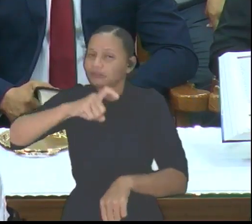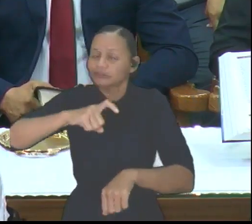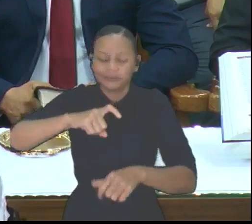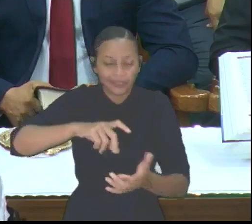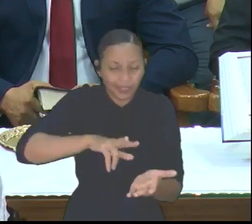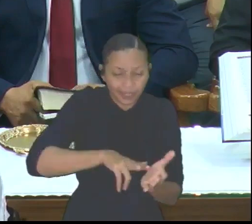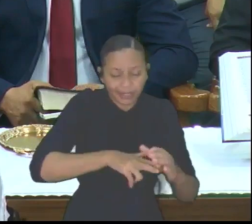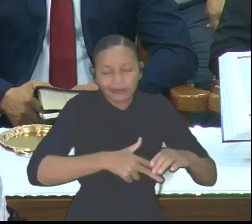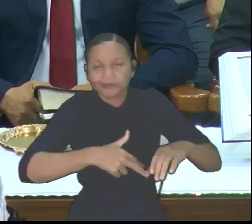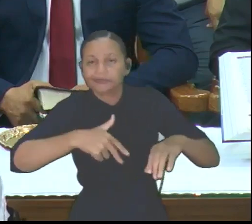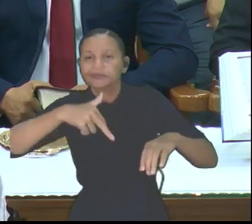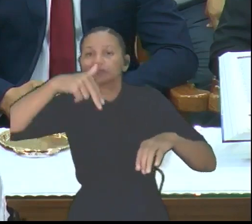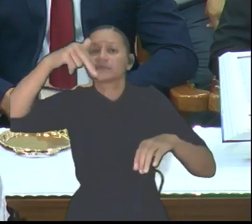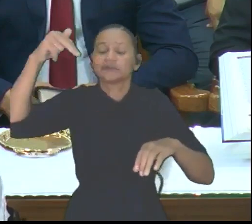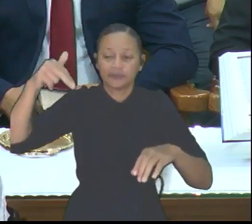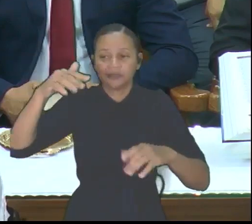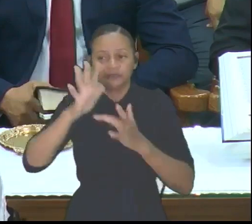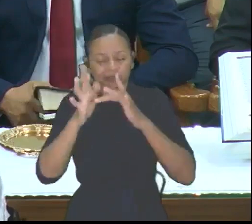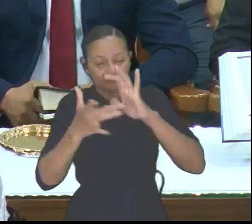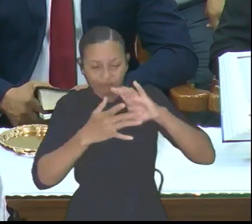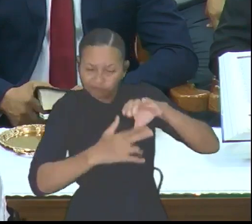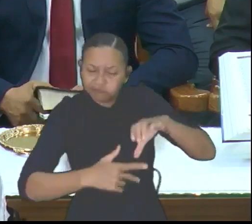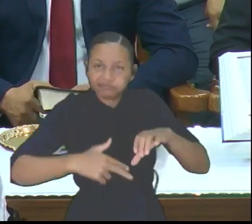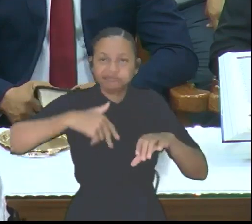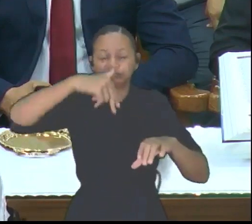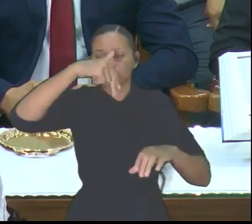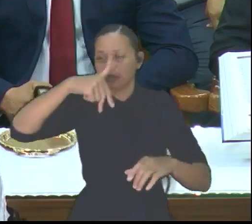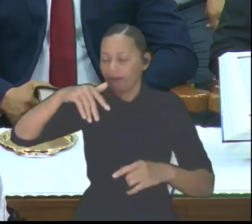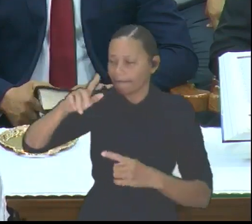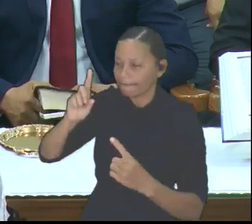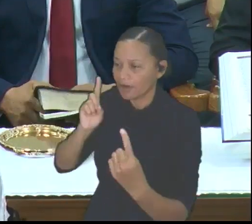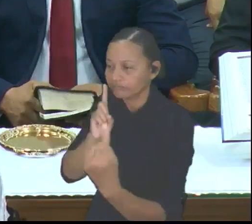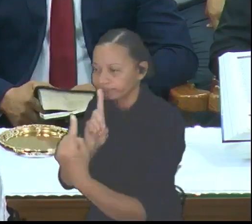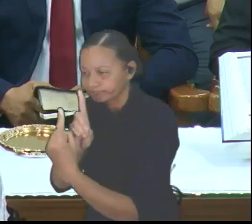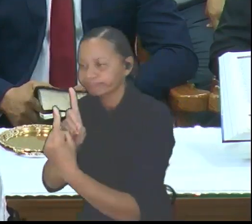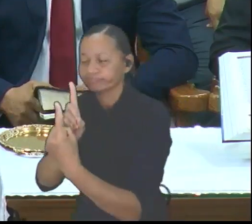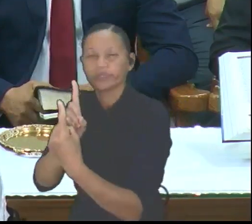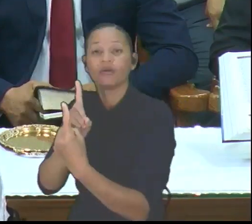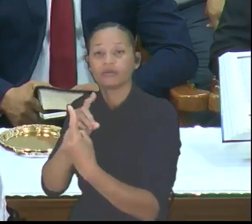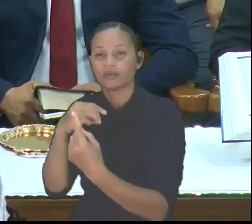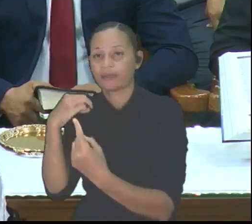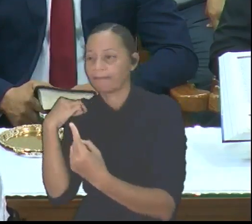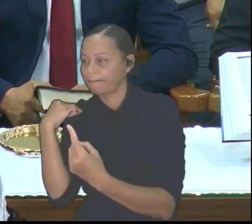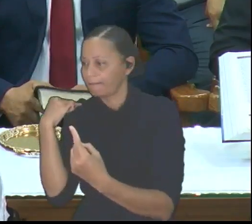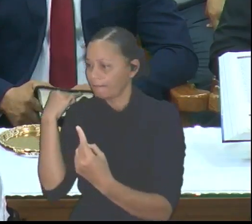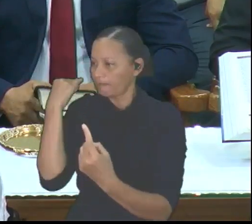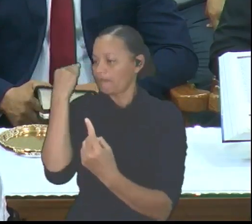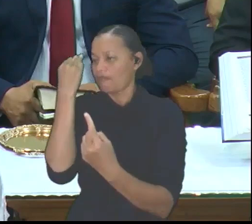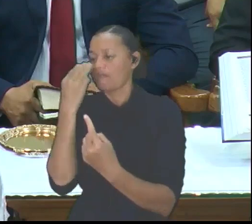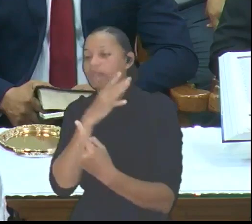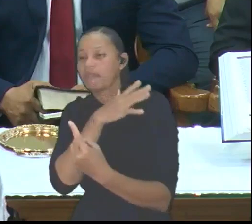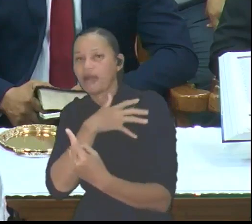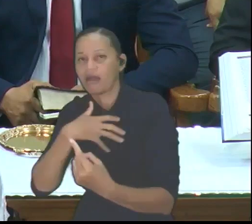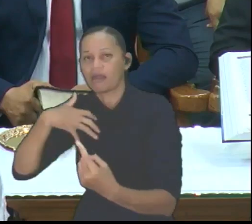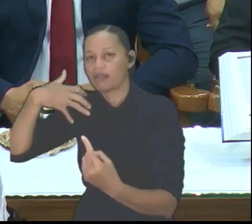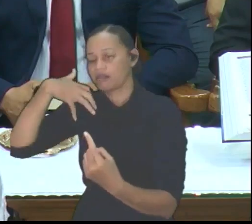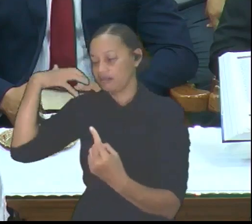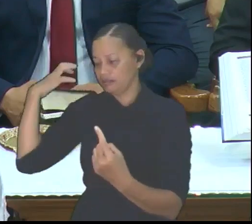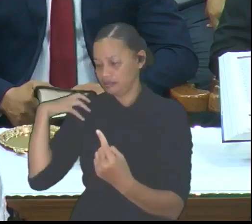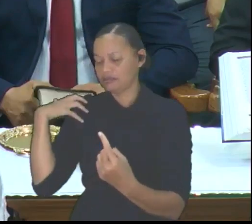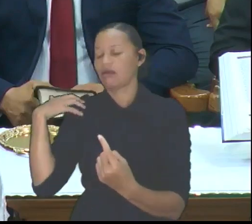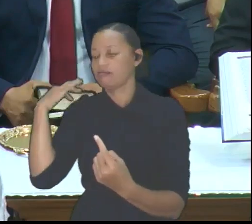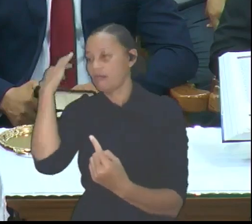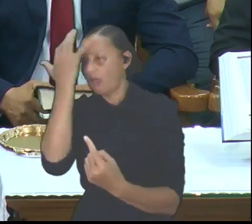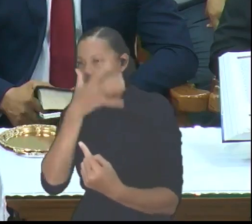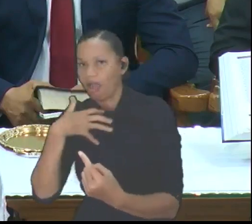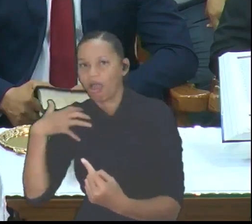Jesus ressurge, aparece a Maria, depois vai atrás de 2 discípulos que resolveu fugir, amuado, reclamão,